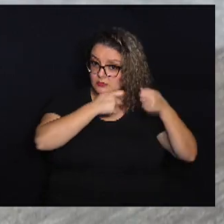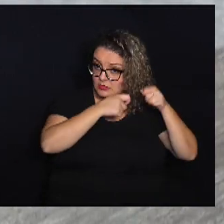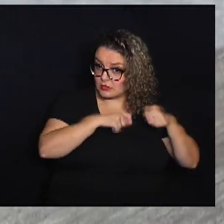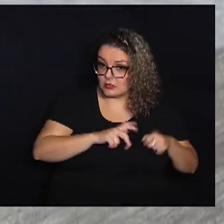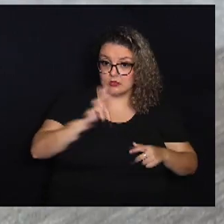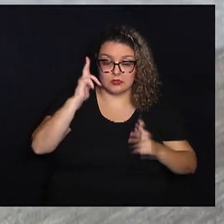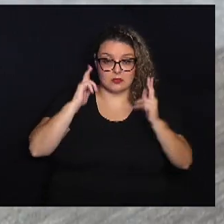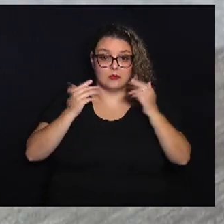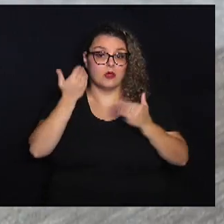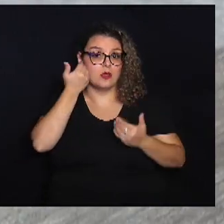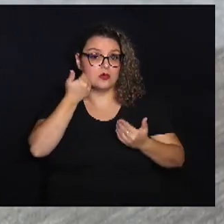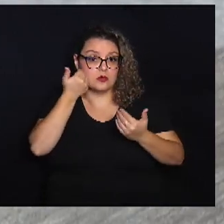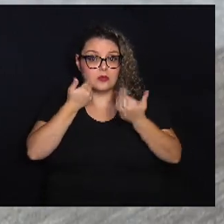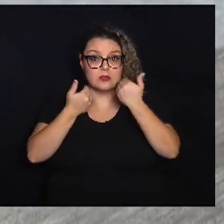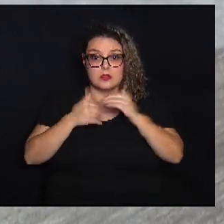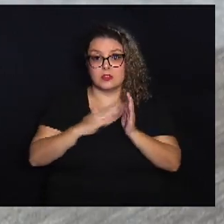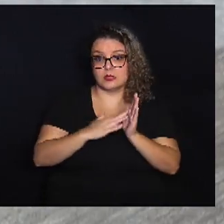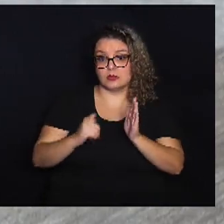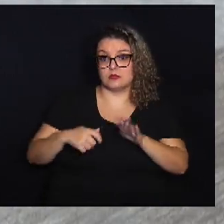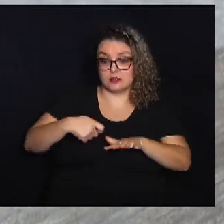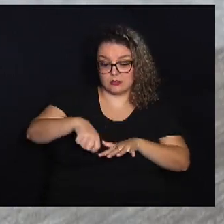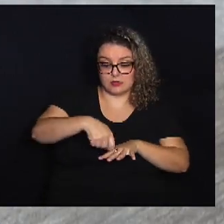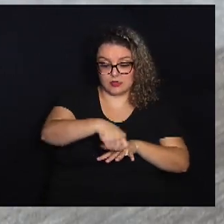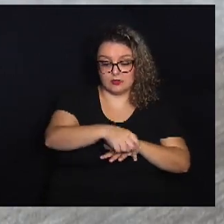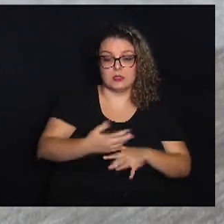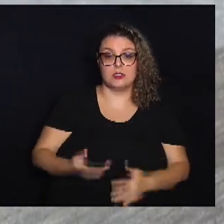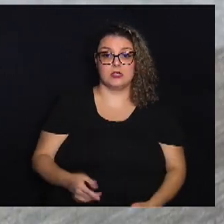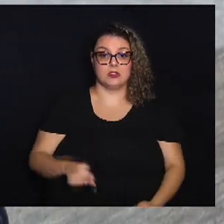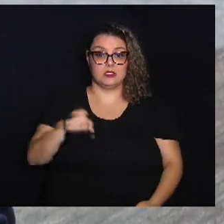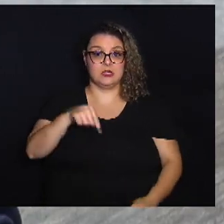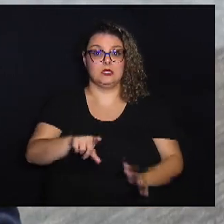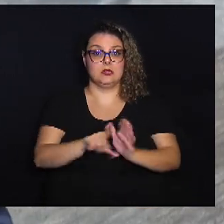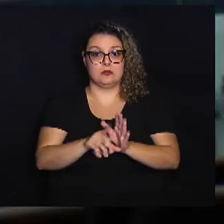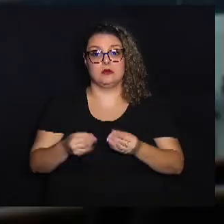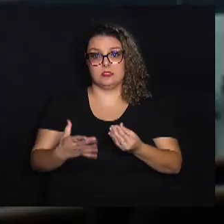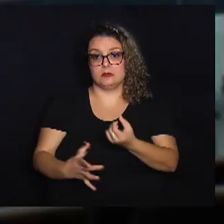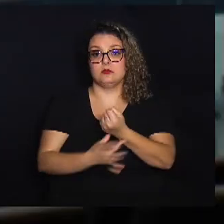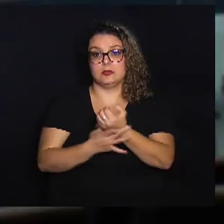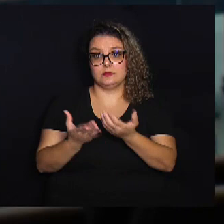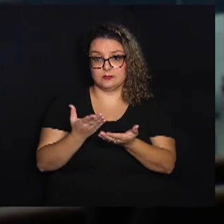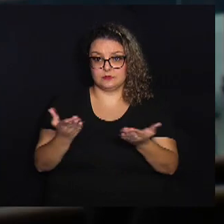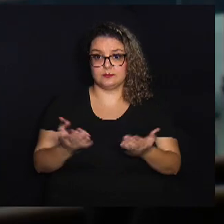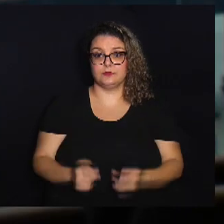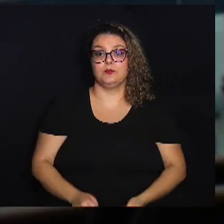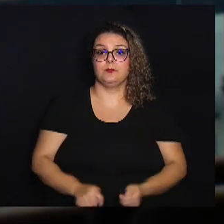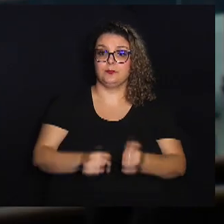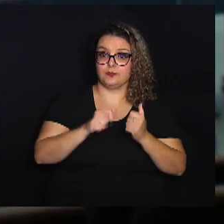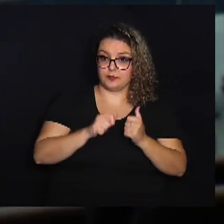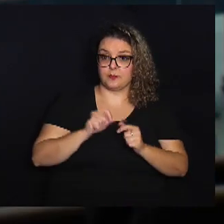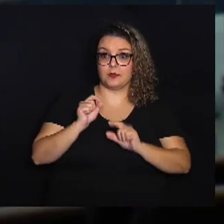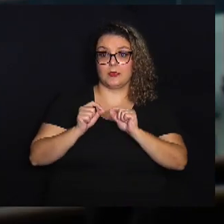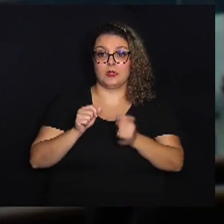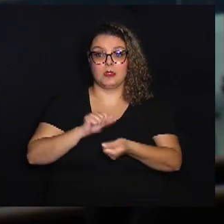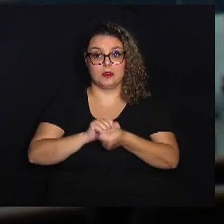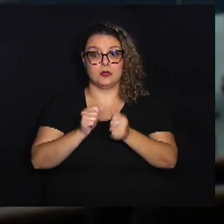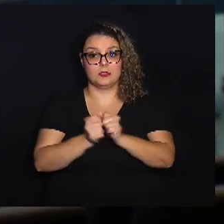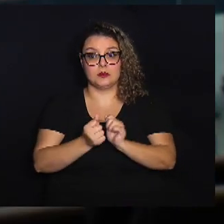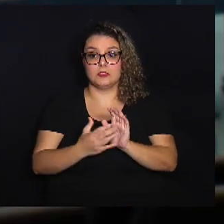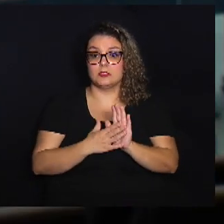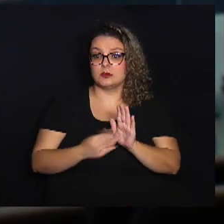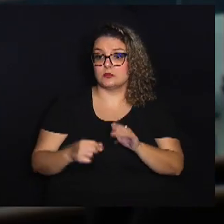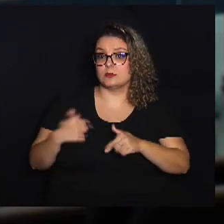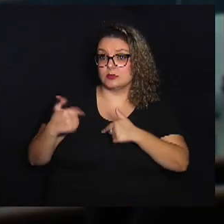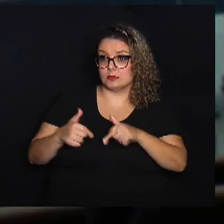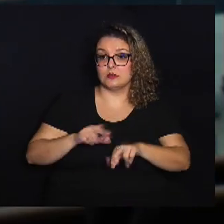é barbeiro, esteticista, manicure, que essa lei traz para segurar para vocês. Os benefícios para quem se encaixa neste modelo de trabalho